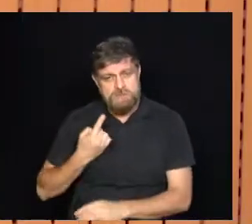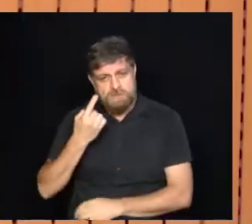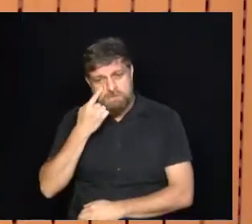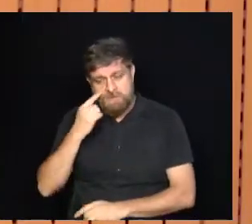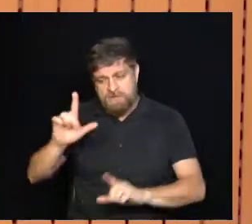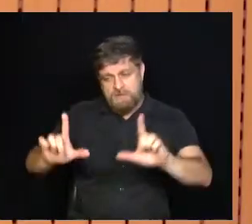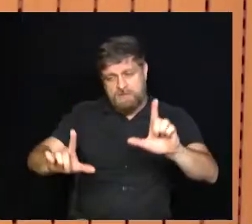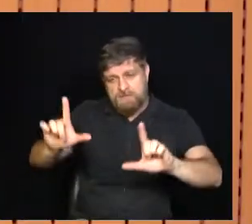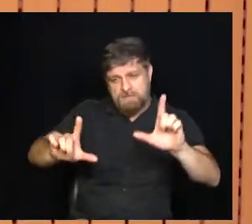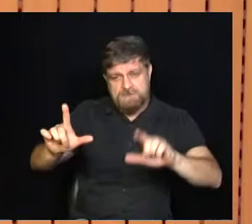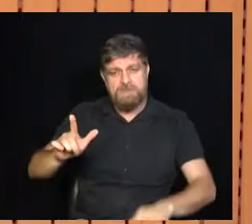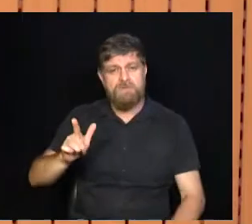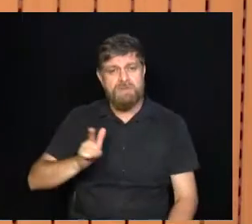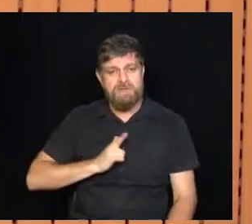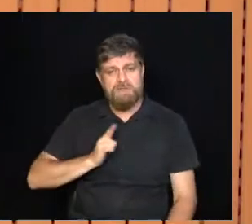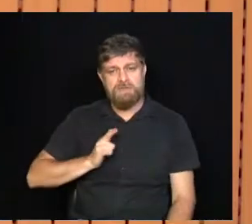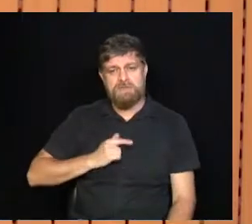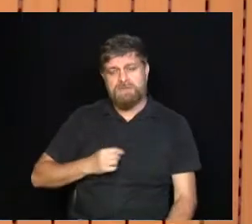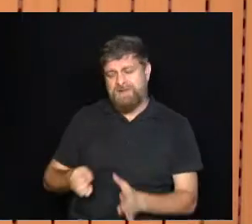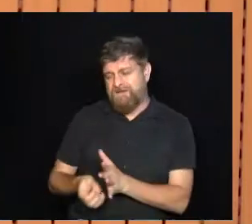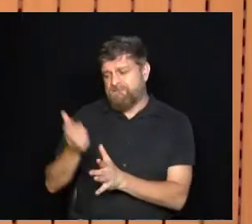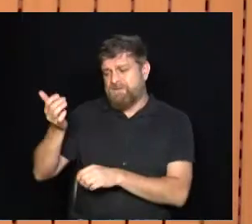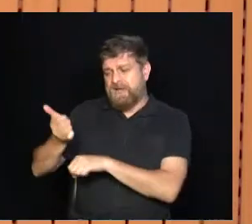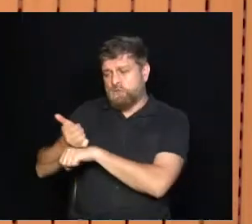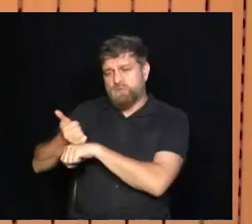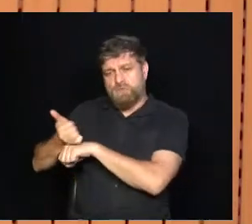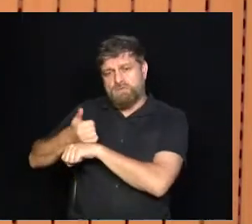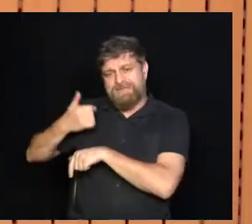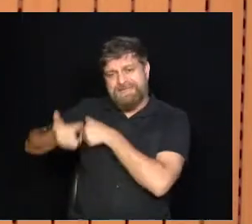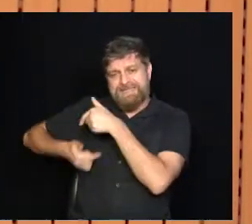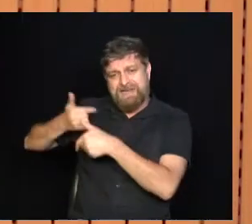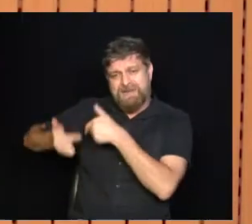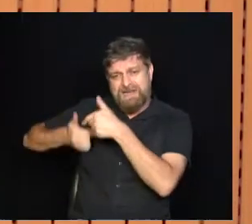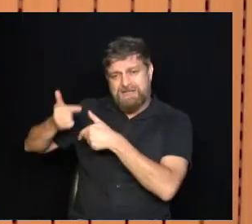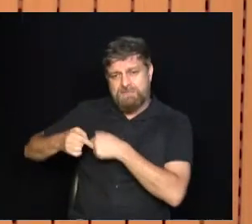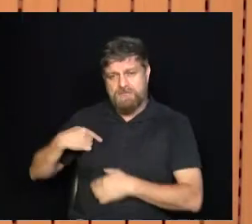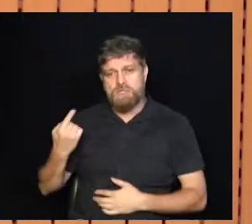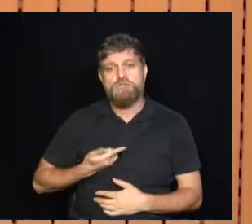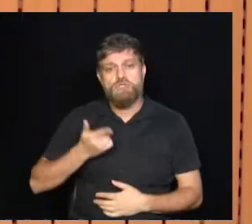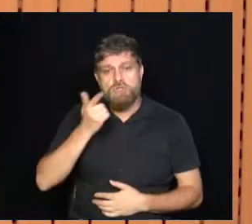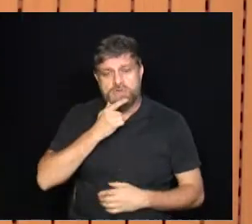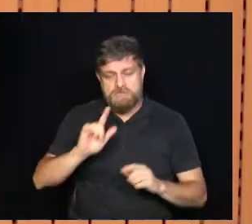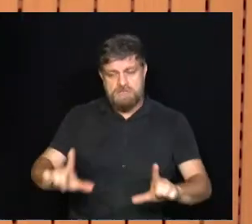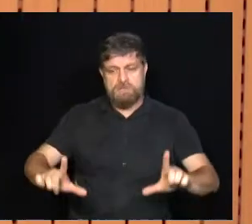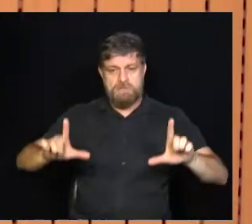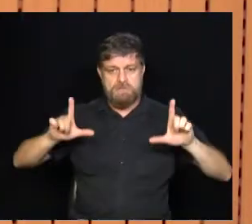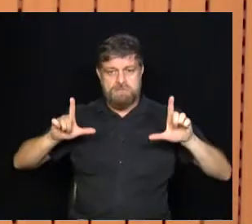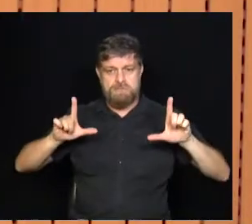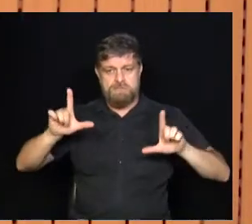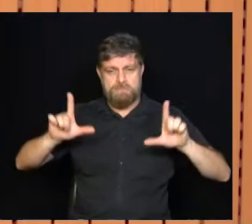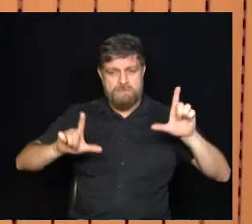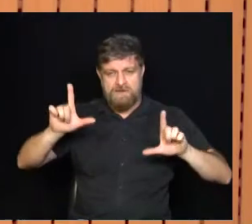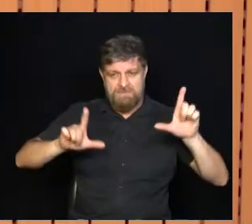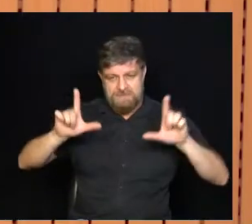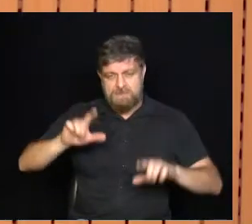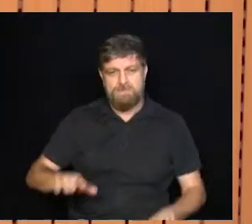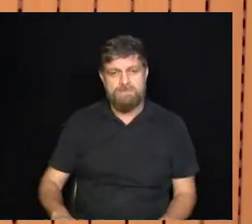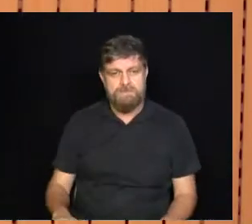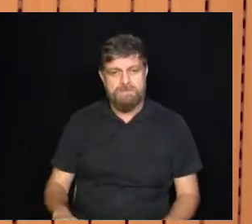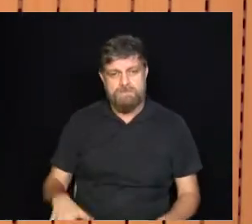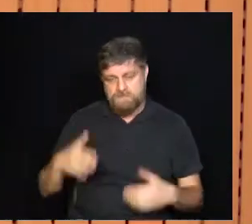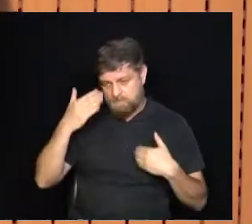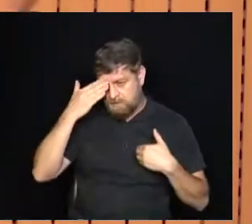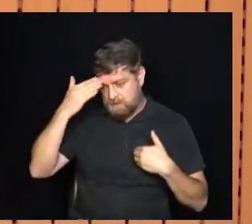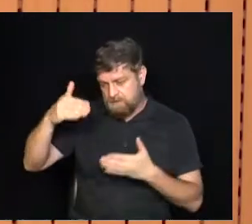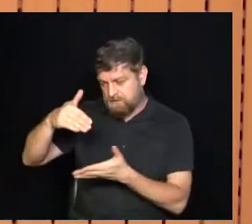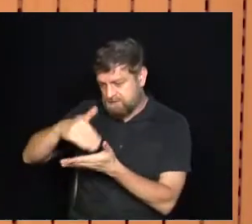TV, mas tem vários profissionais aqui trabalhando para que a gente chegue nesse resultado. Mais uma vez, agradeço,